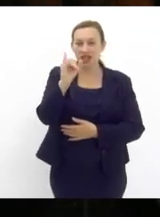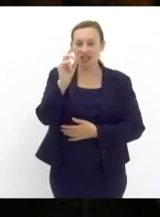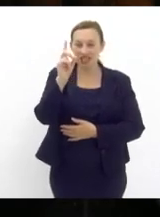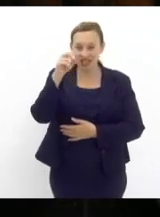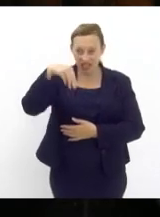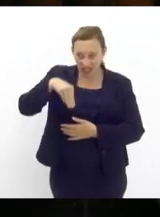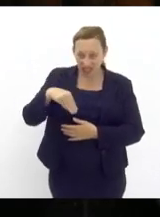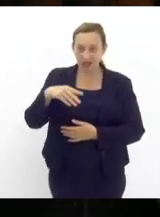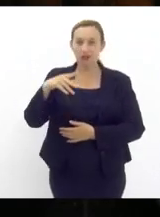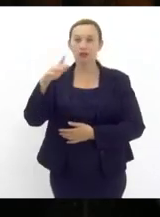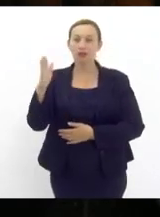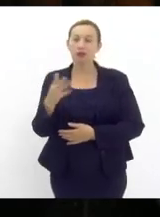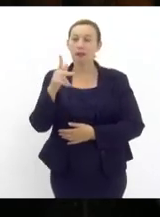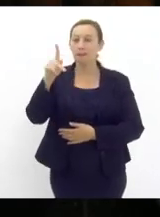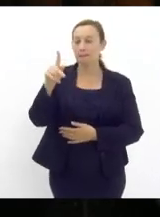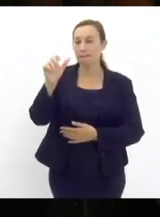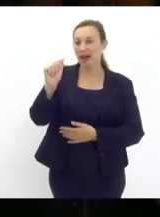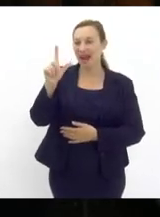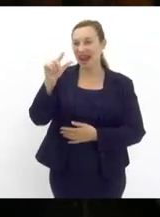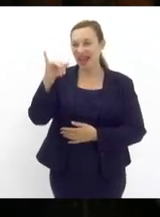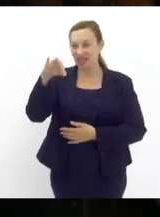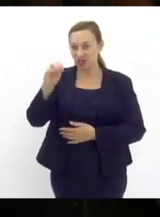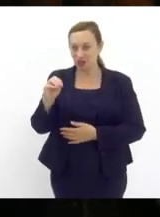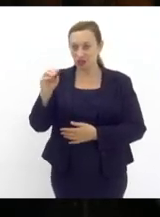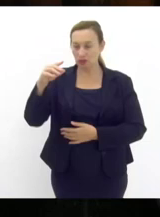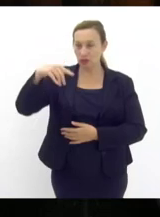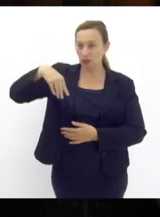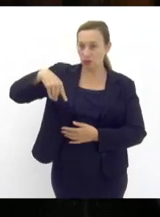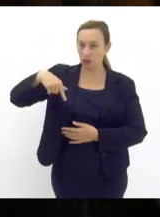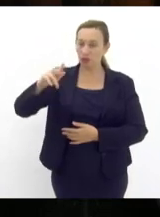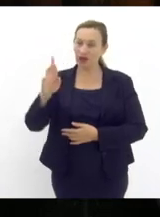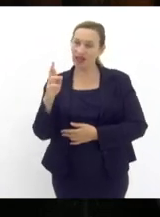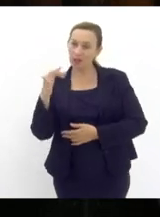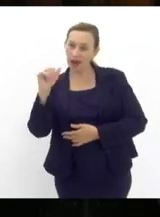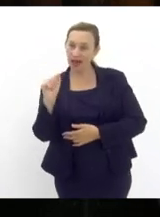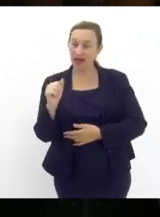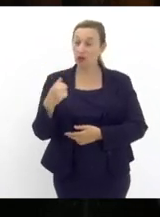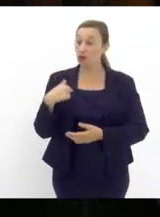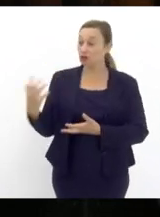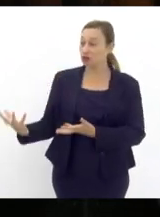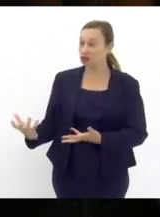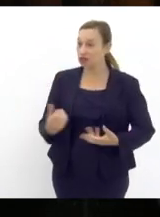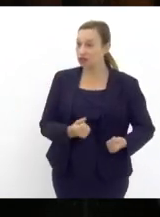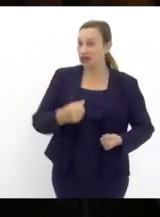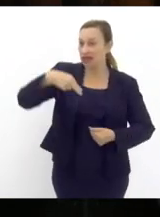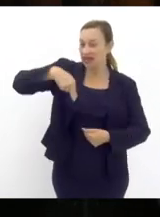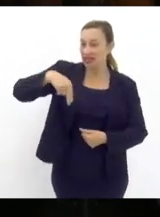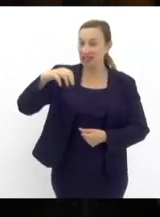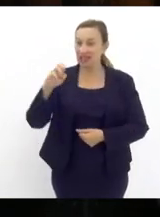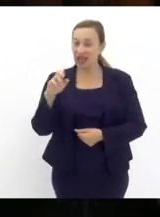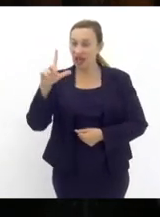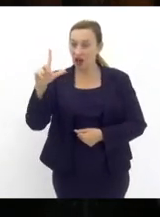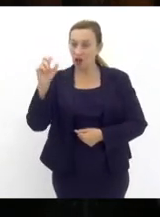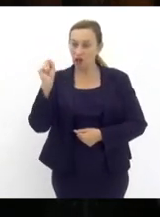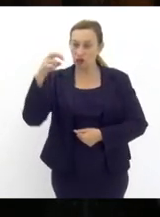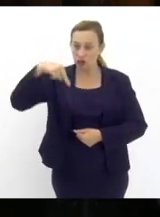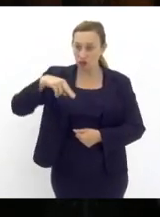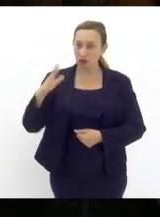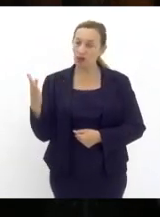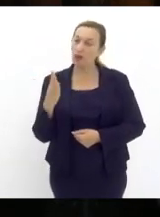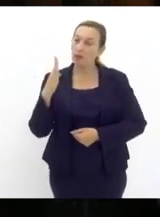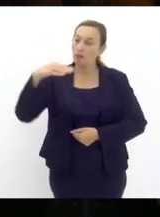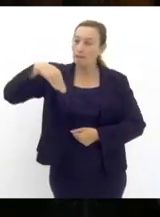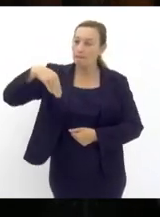quando aqui recebemos Nelson Mandela Nelson Mandela